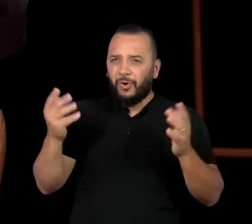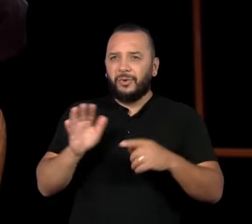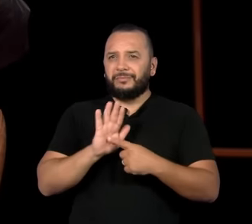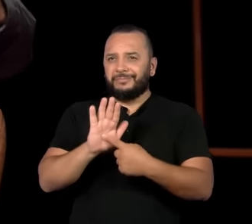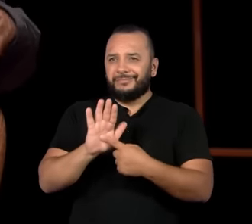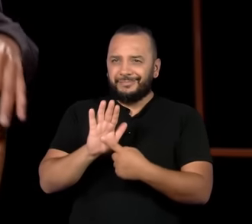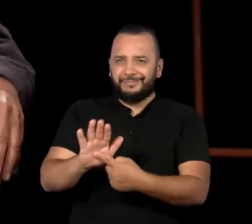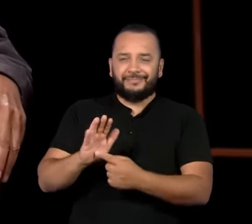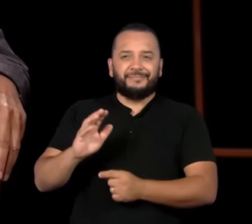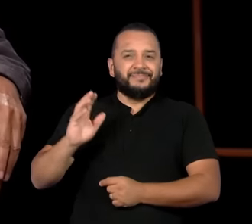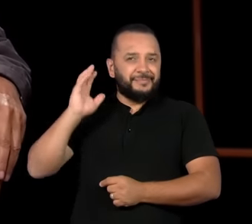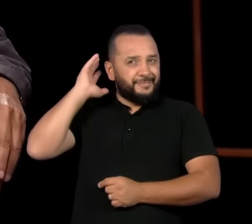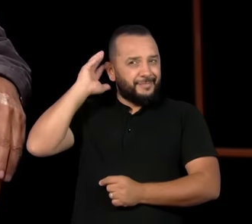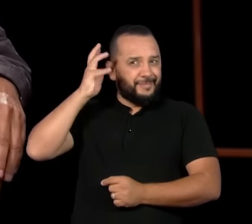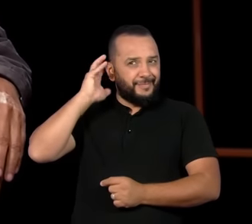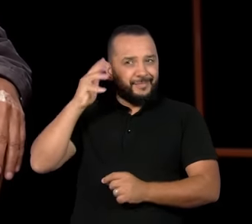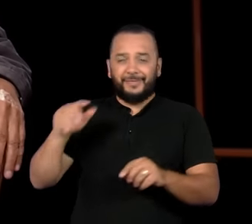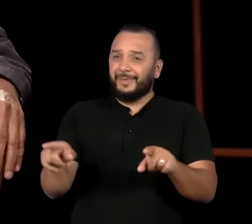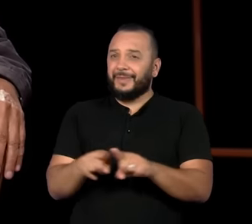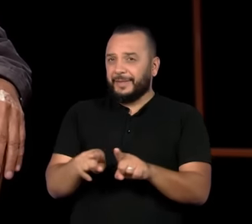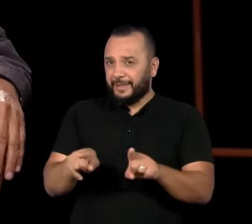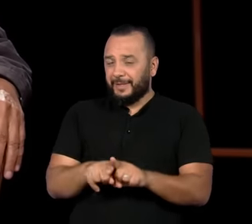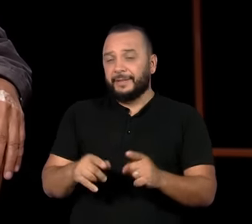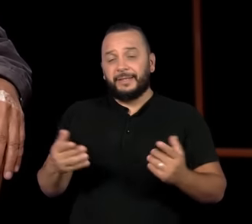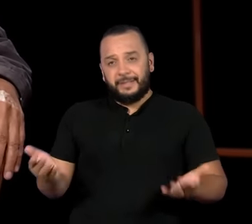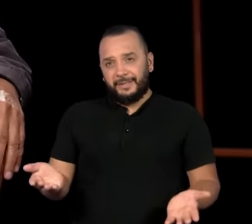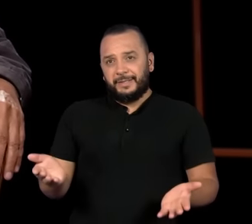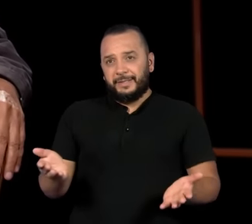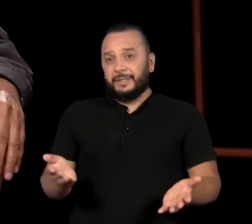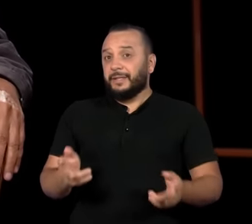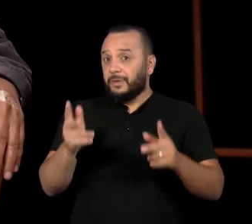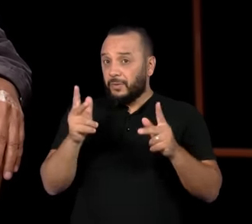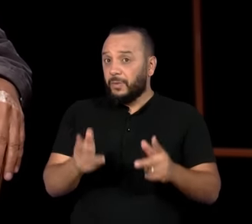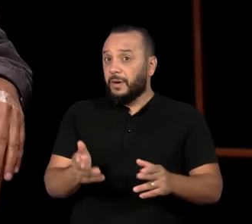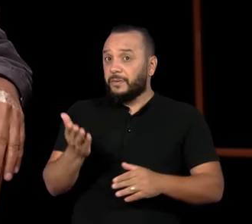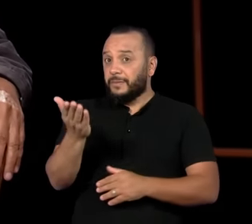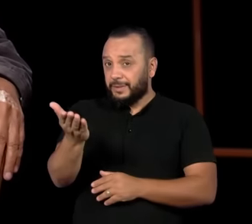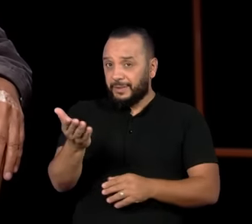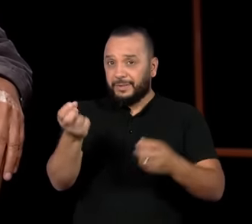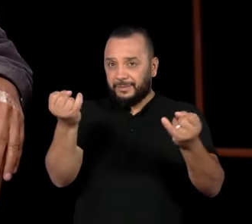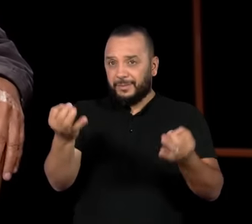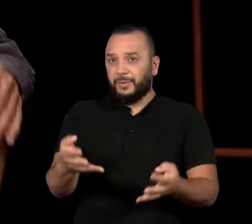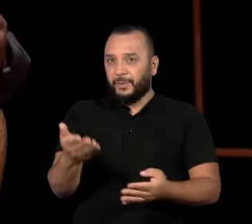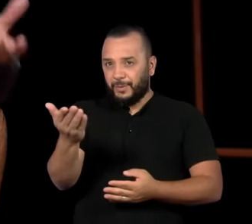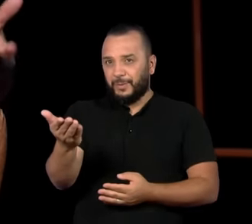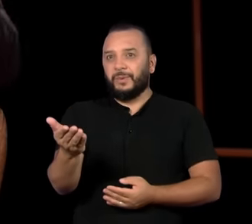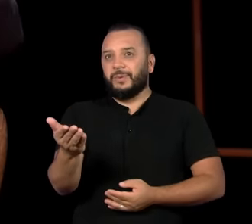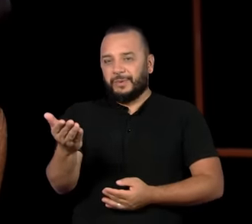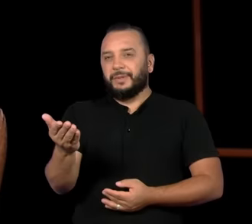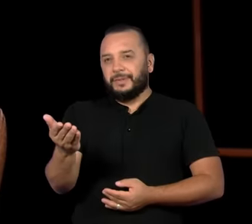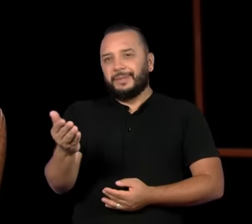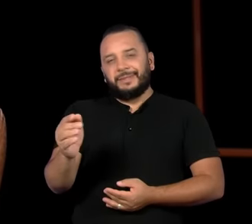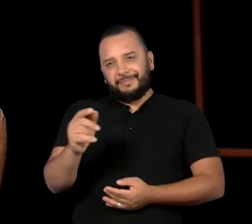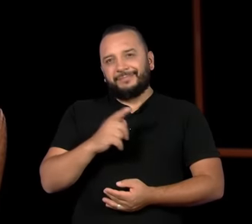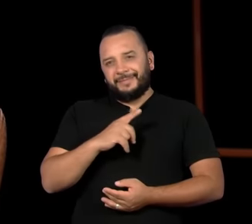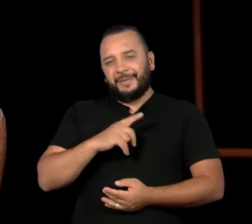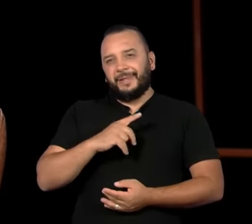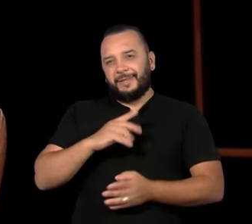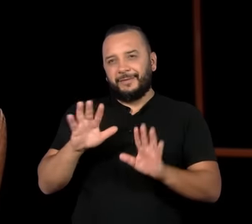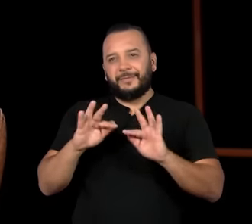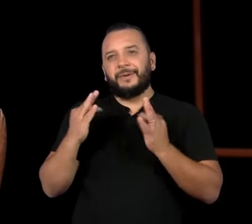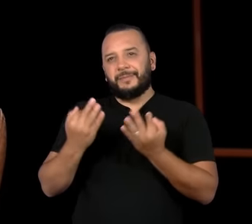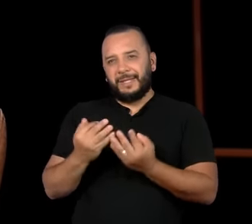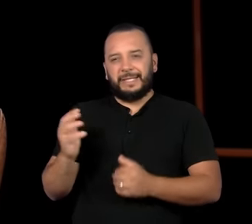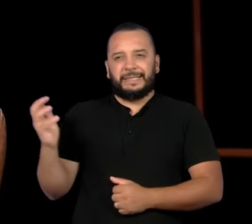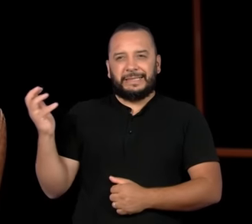em rádio também, não é? Então, quer dizer, assim como vocês disseram agora há pouco, há uma raiz assim mais